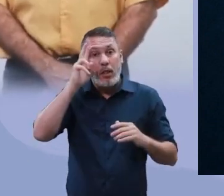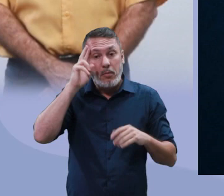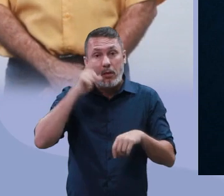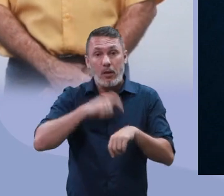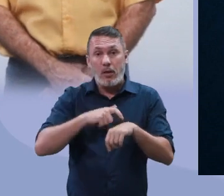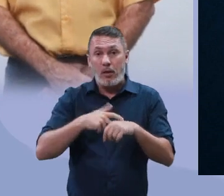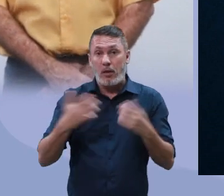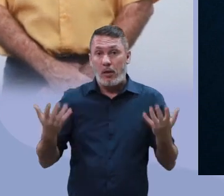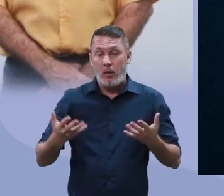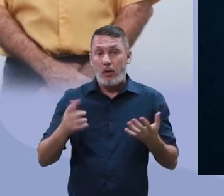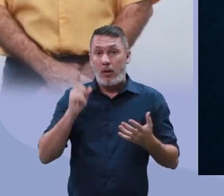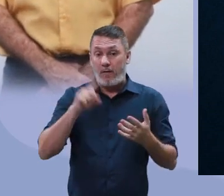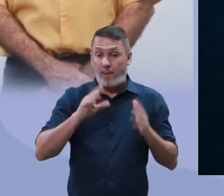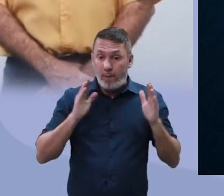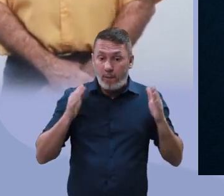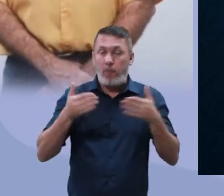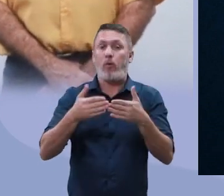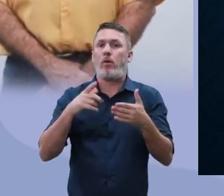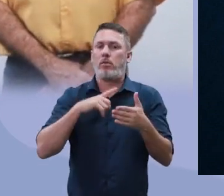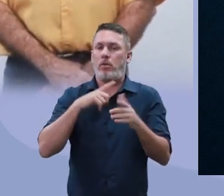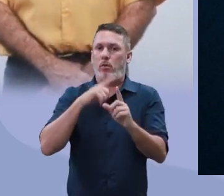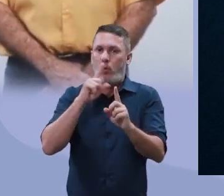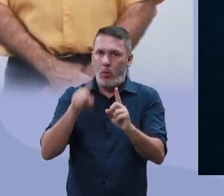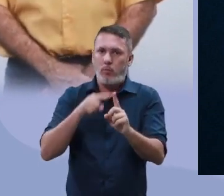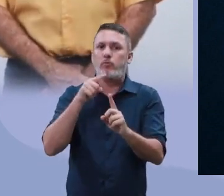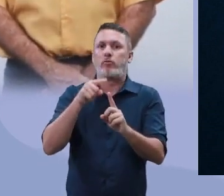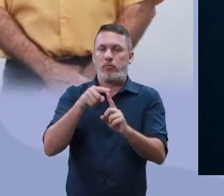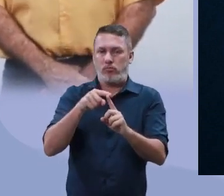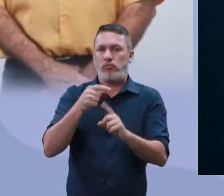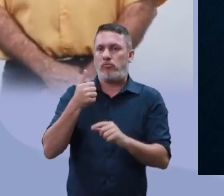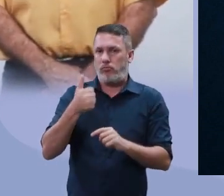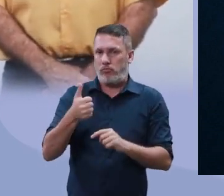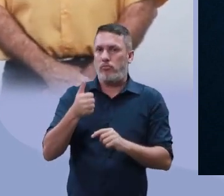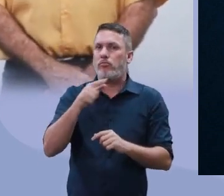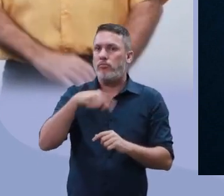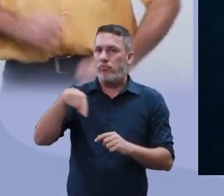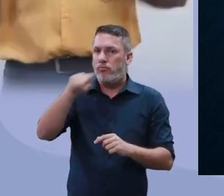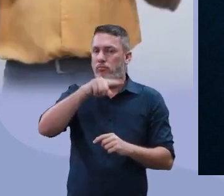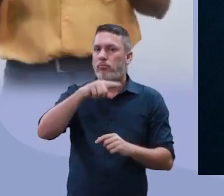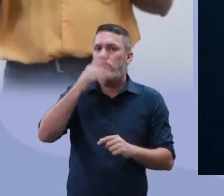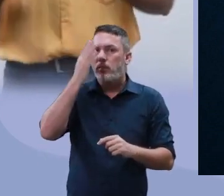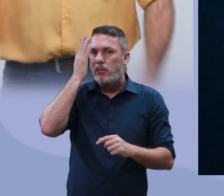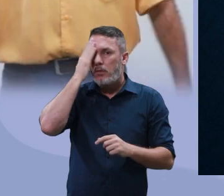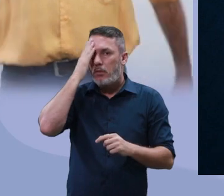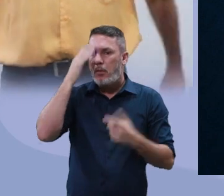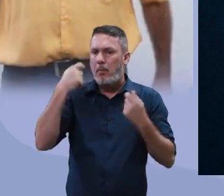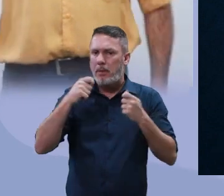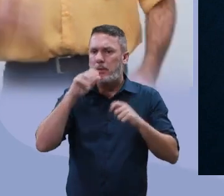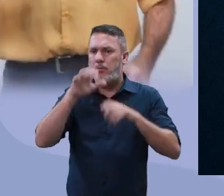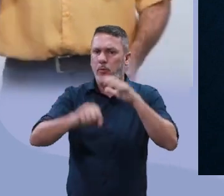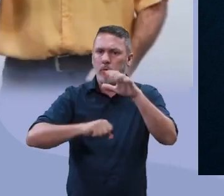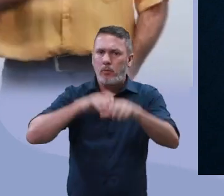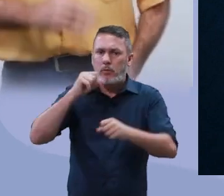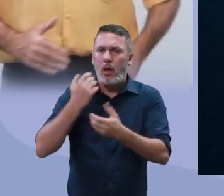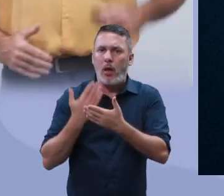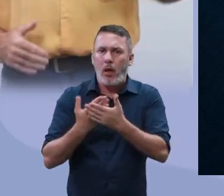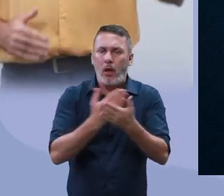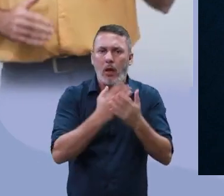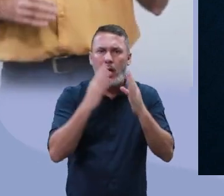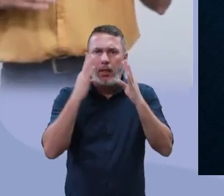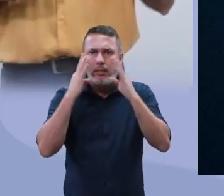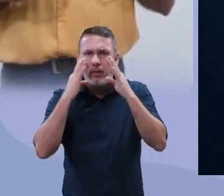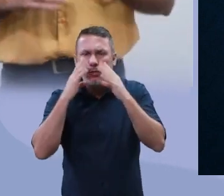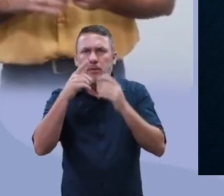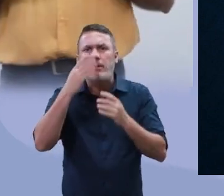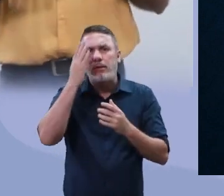lembrar nessa hora que o momento é de foco, é de objetividade, né? E você tem que aí, correr atrás, assistir nossas